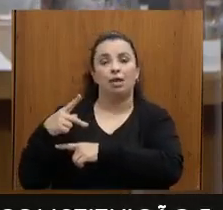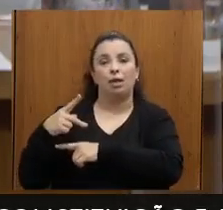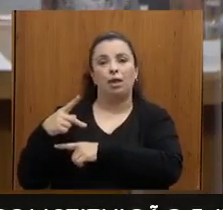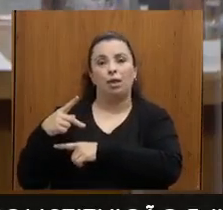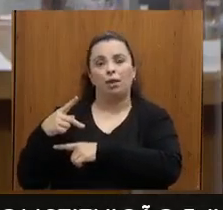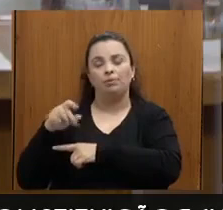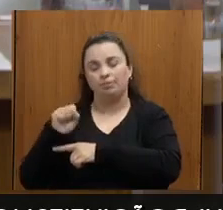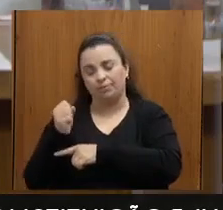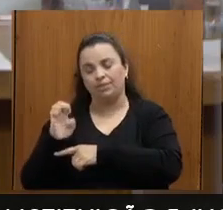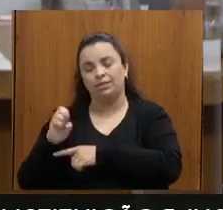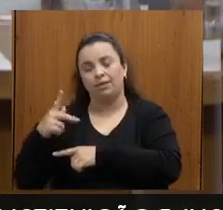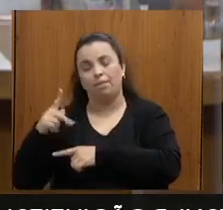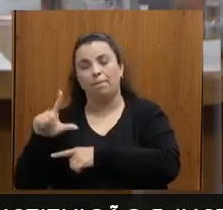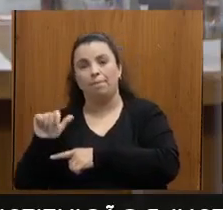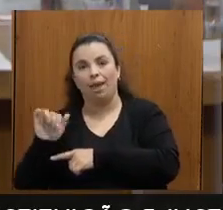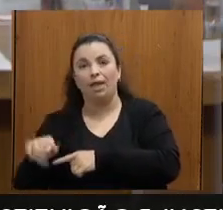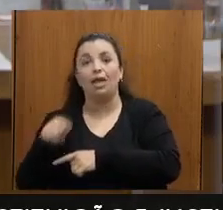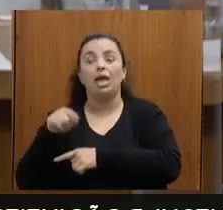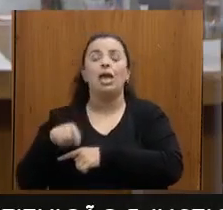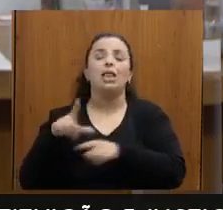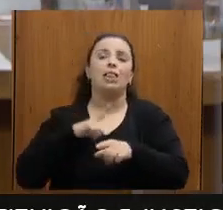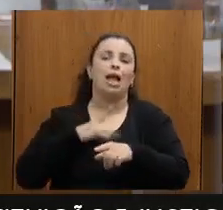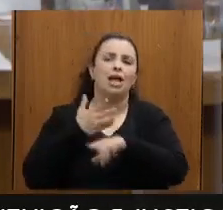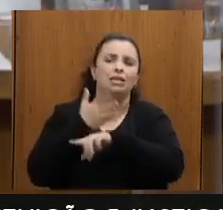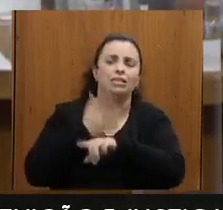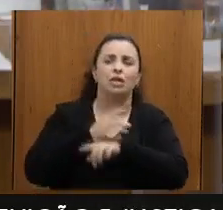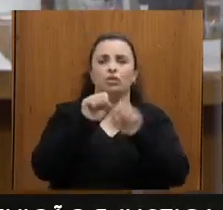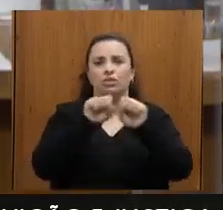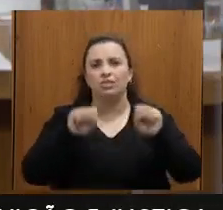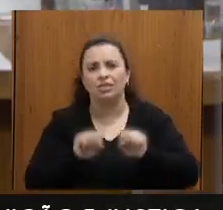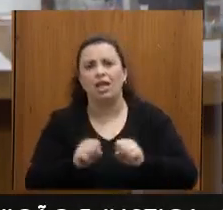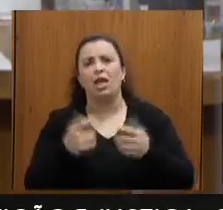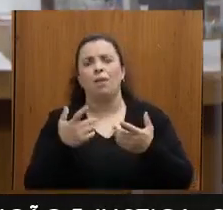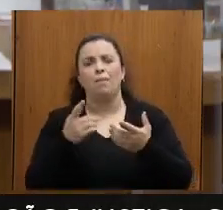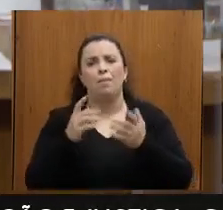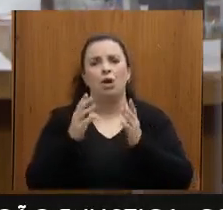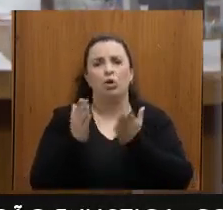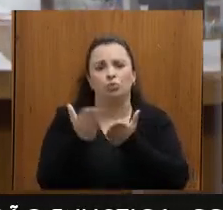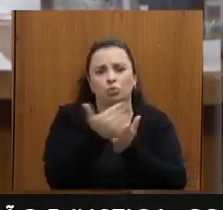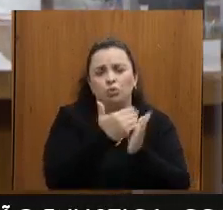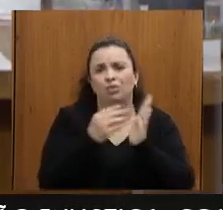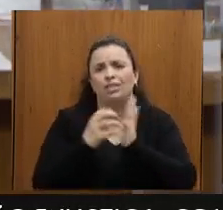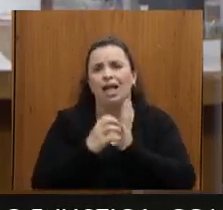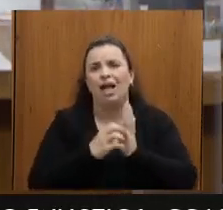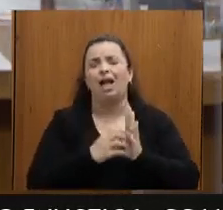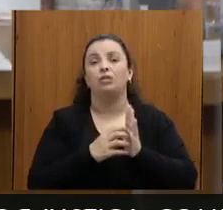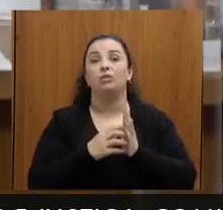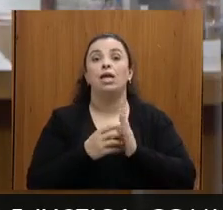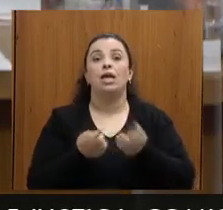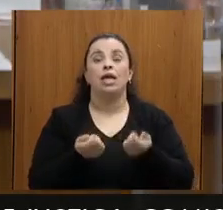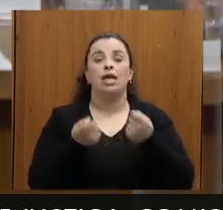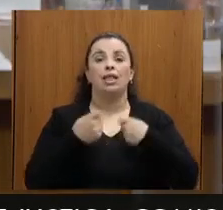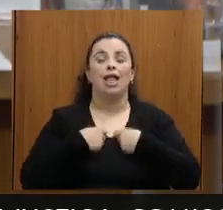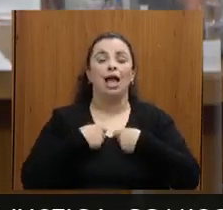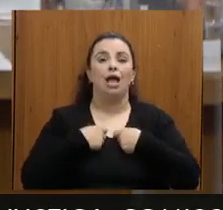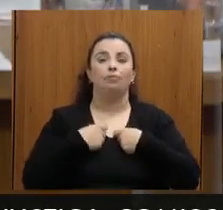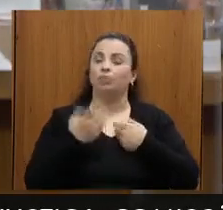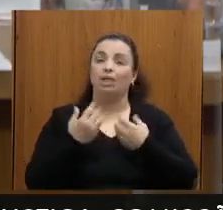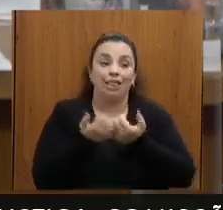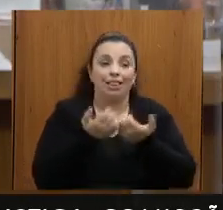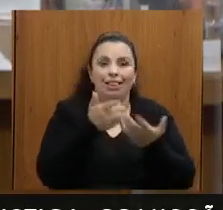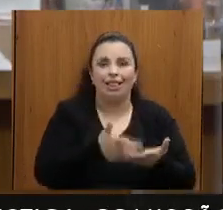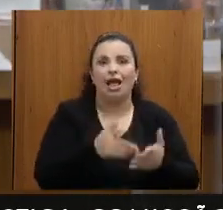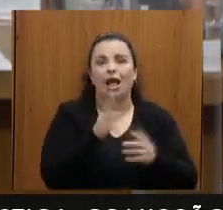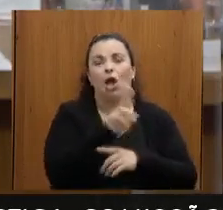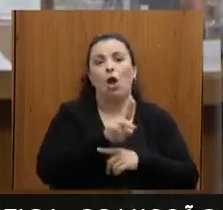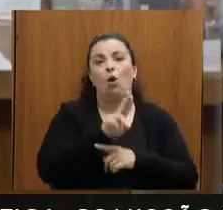acesso a sistemas e link de dados, acompanha os serviços, mas isso permite realmente que a gente leve as UAIs a mais municípios, nós já